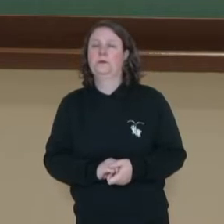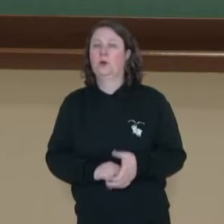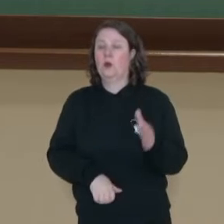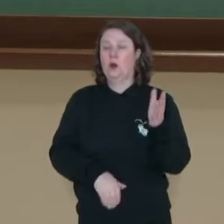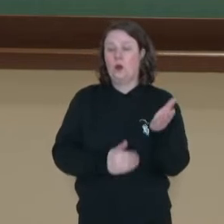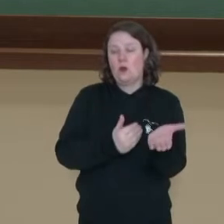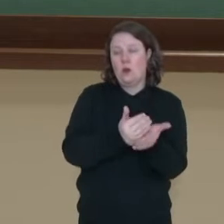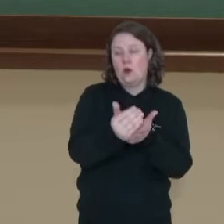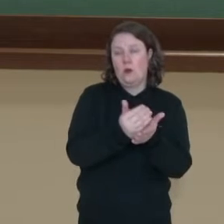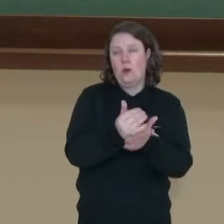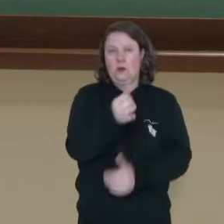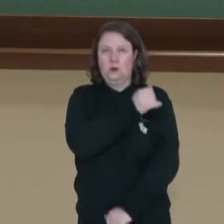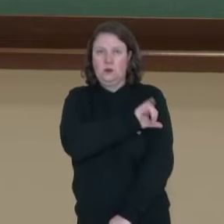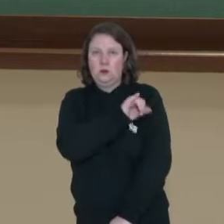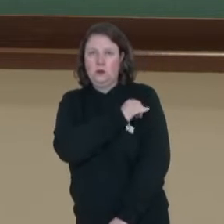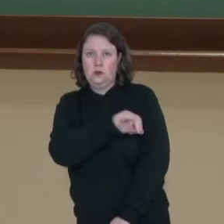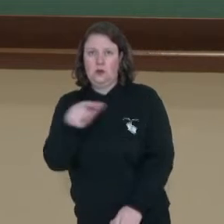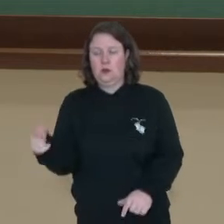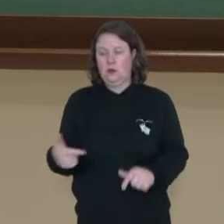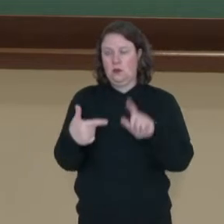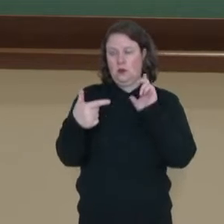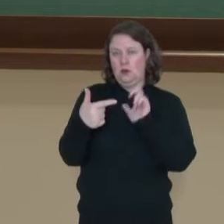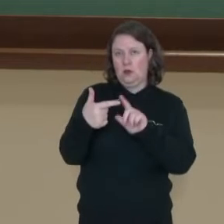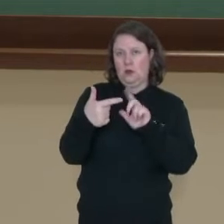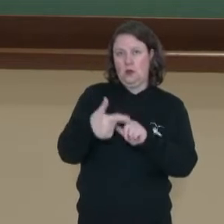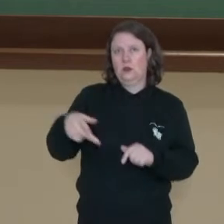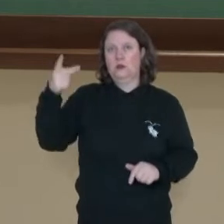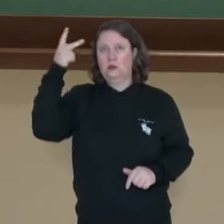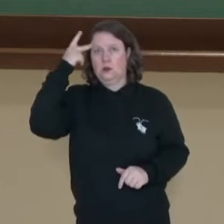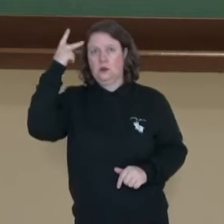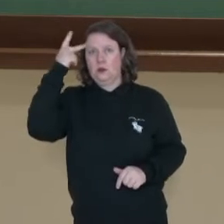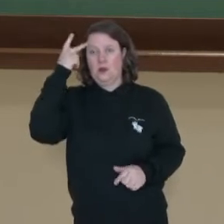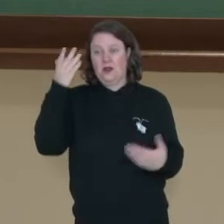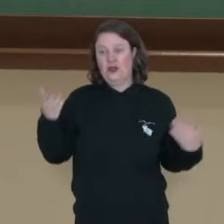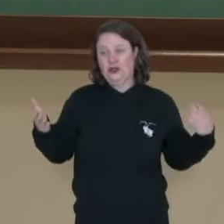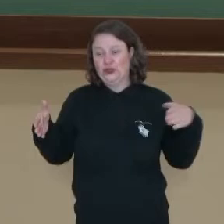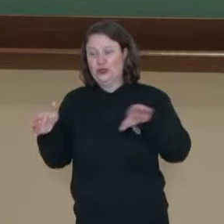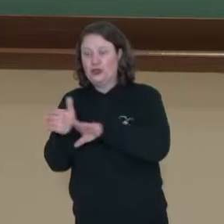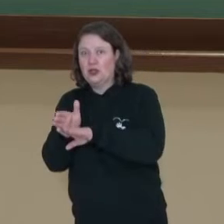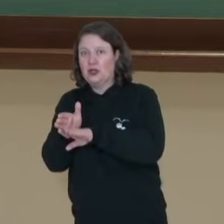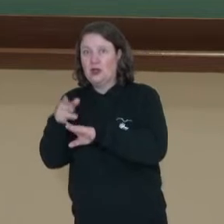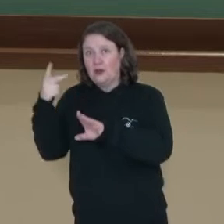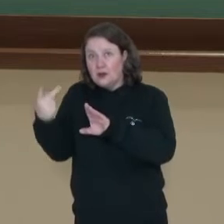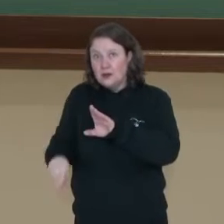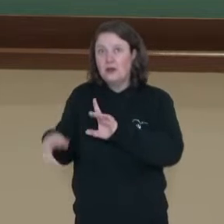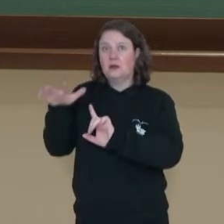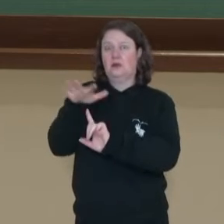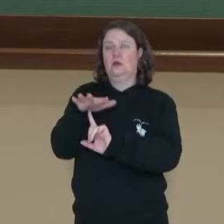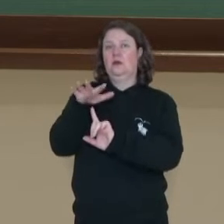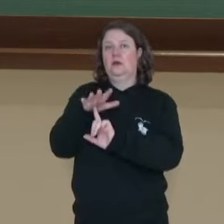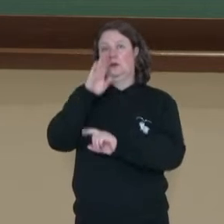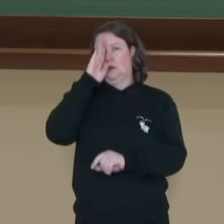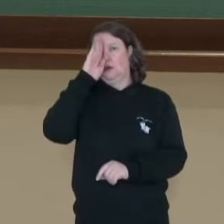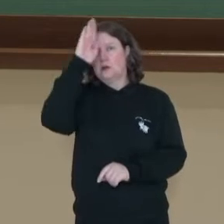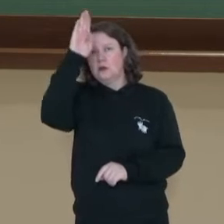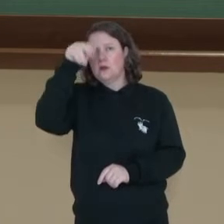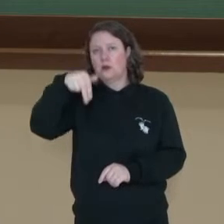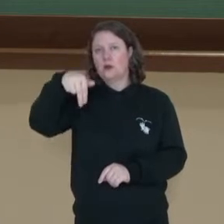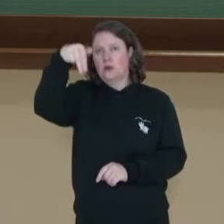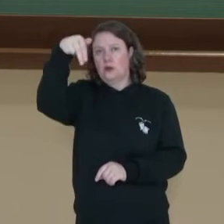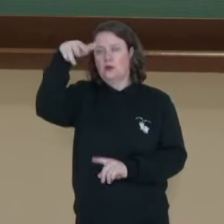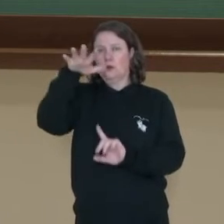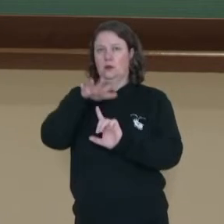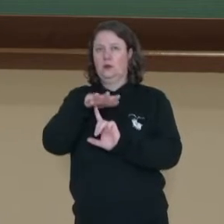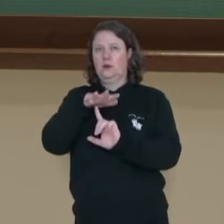de Janeiro, vem para o estado de São Paulo, vai vir também para o nosso estado do Paraná, principalmente na região norte do